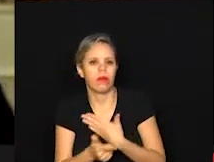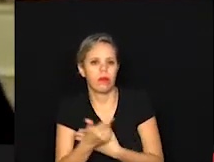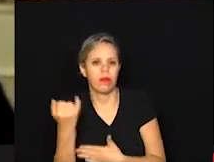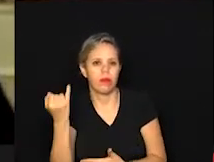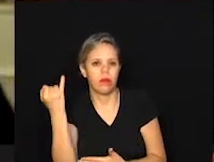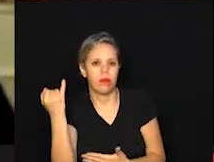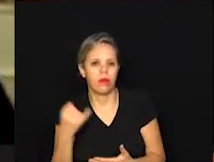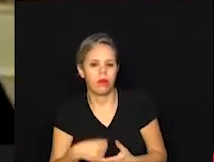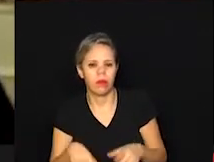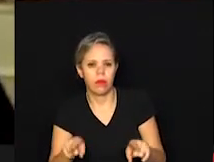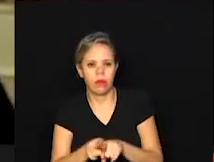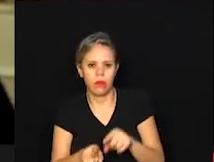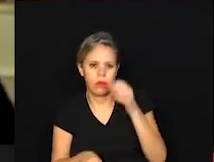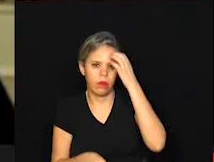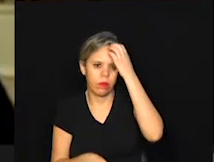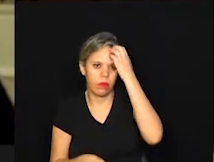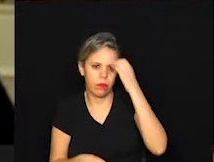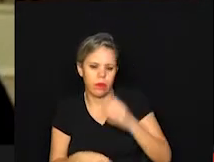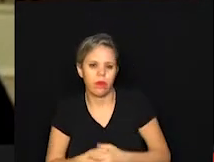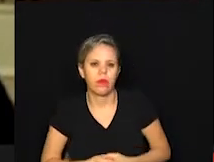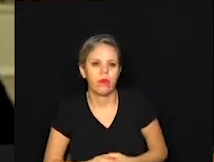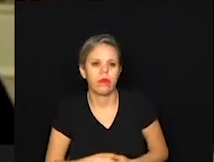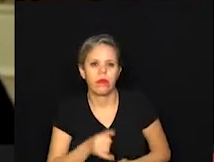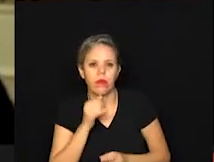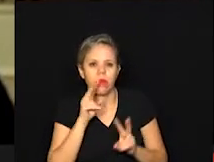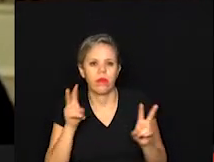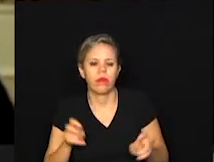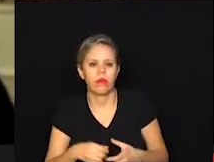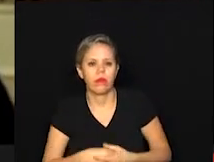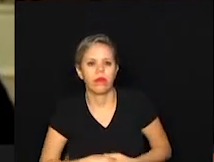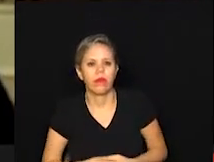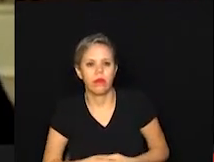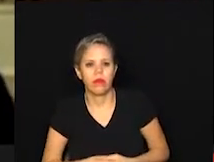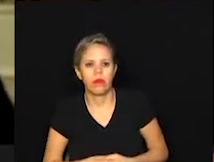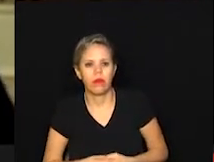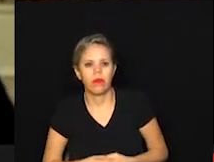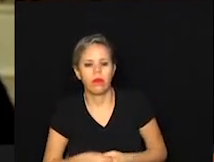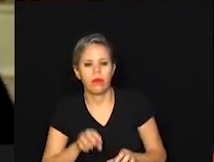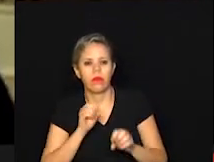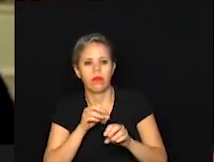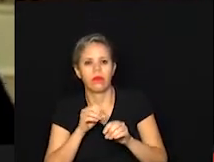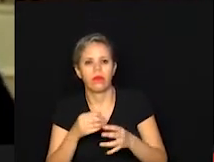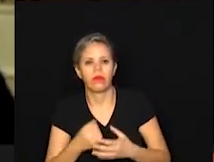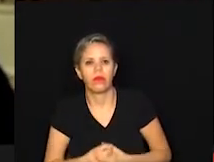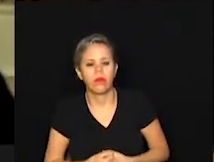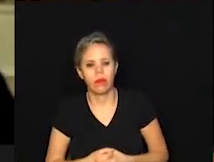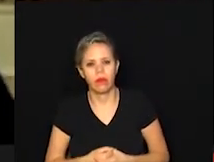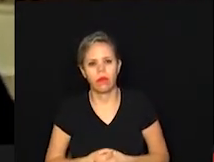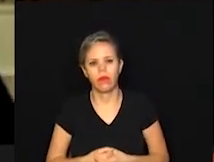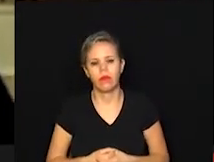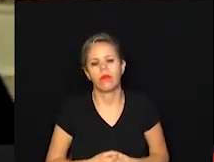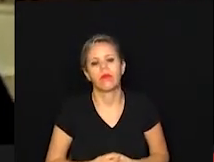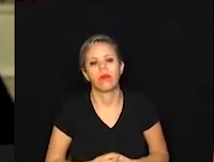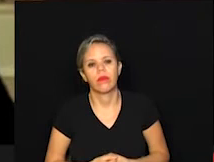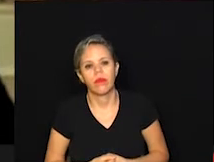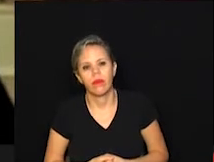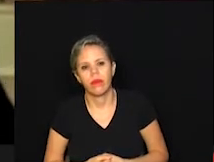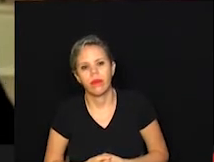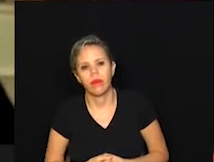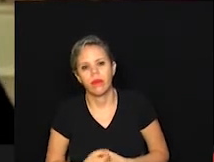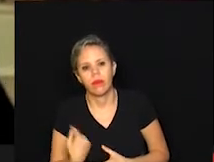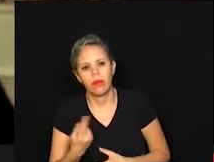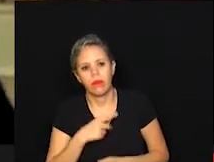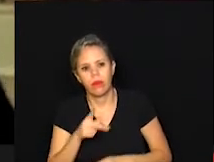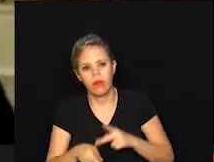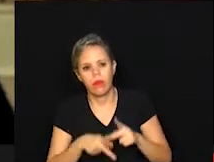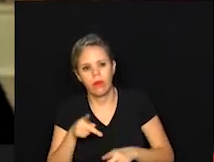fundamental também nesta questão de educação ou reeducação, né, da nossa